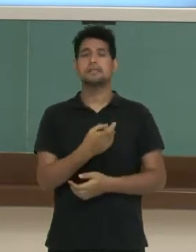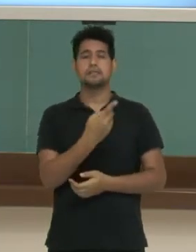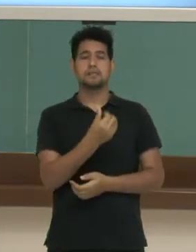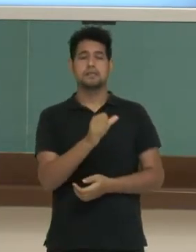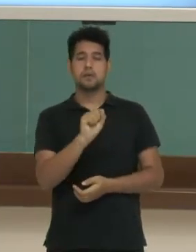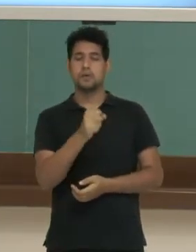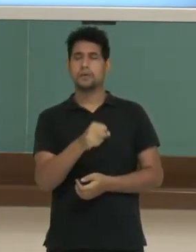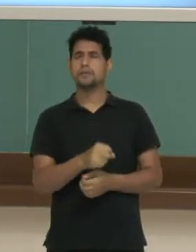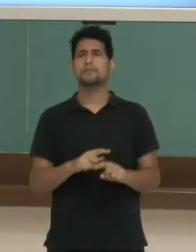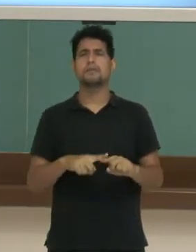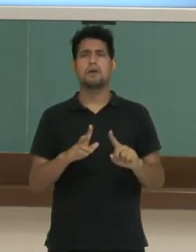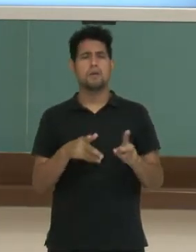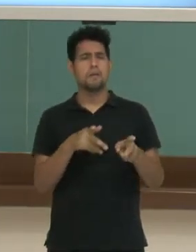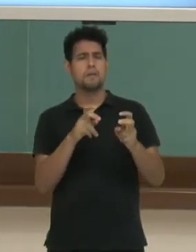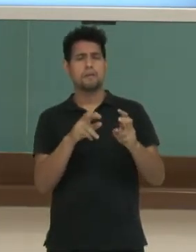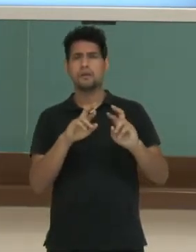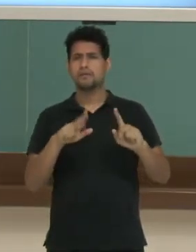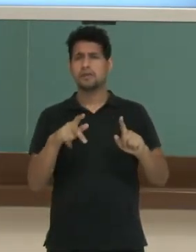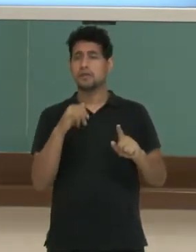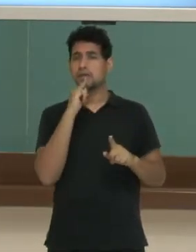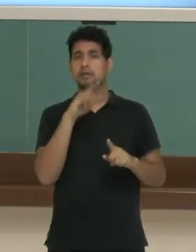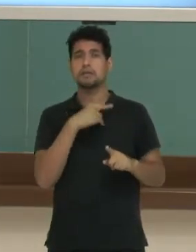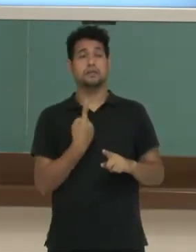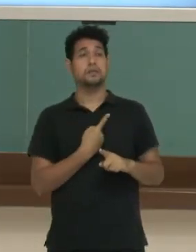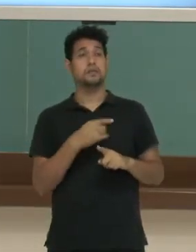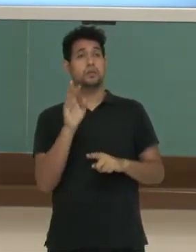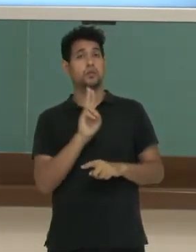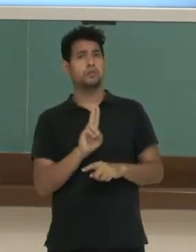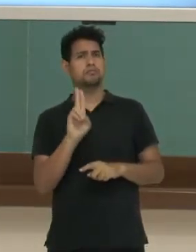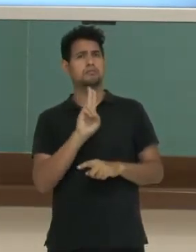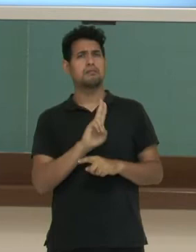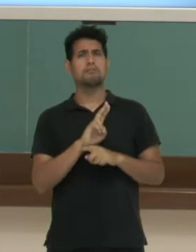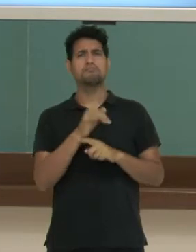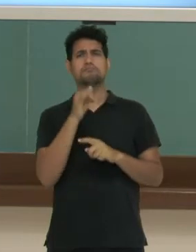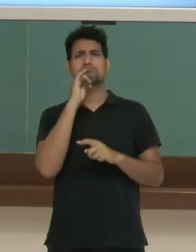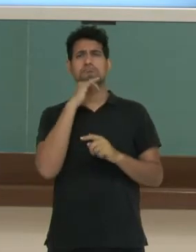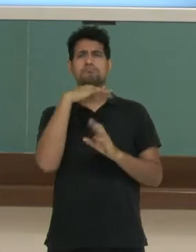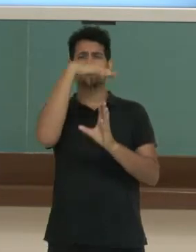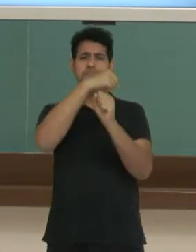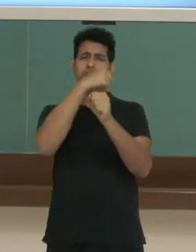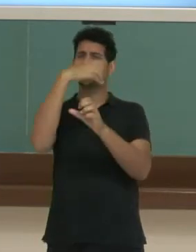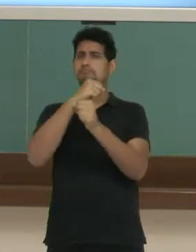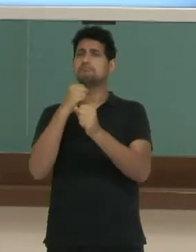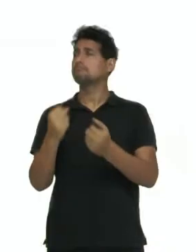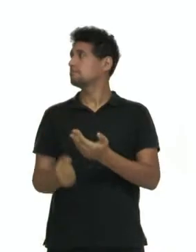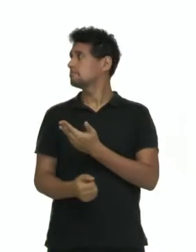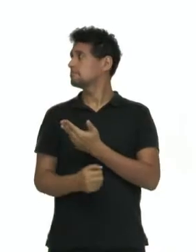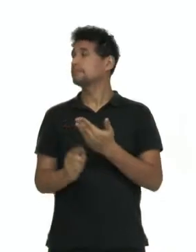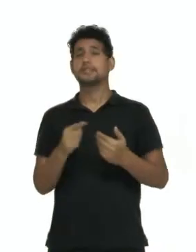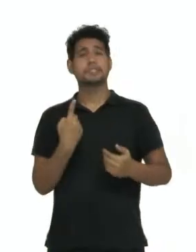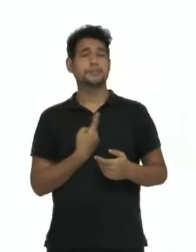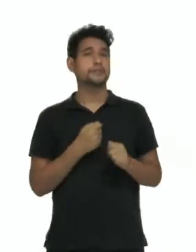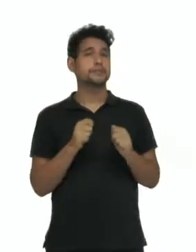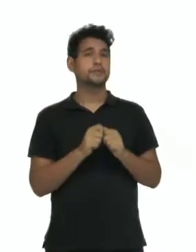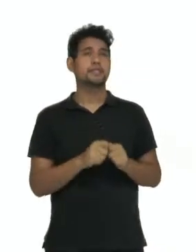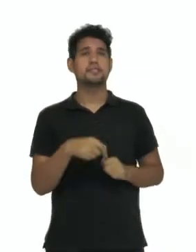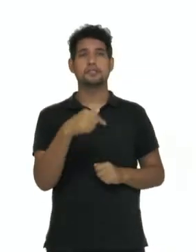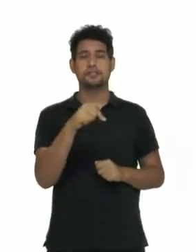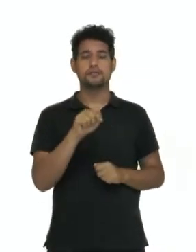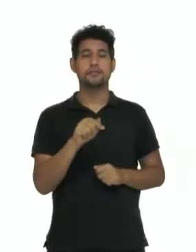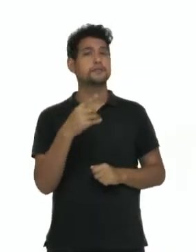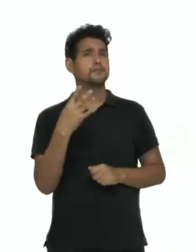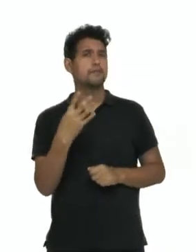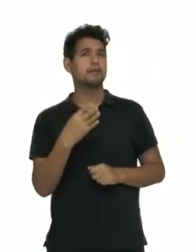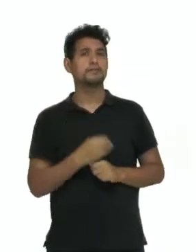168. Agora perceba a diferença quando a gente monta lá uma continha de multiplicação, né? Em que a gente faz ali 7 vezes